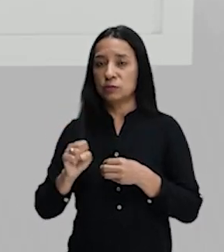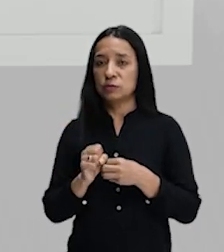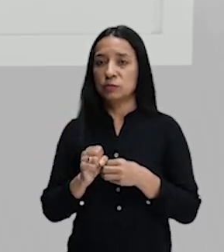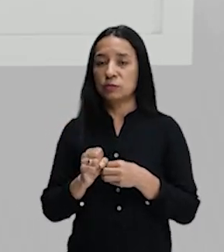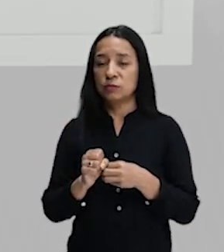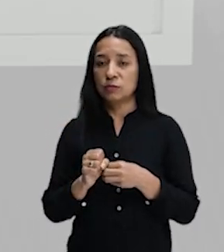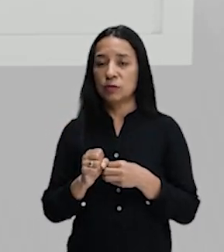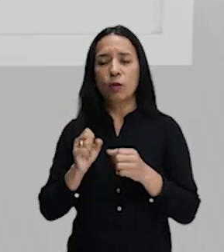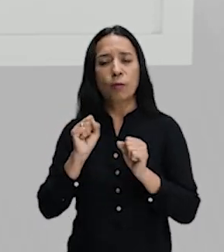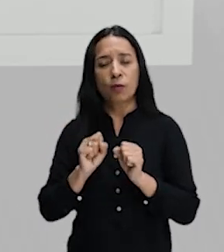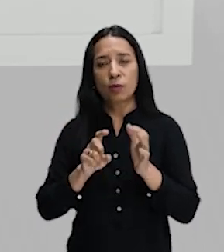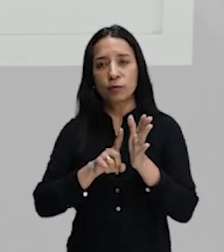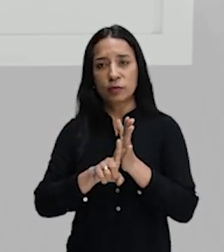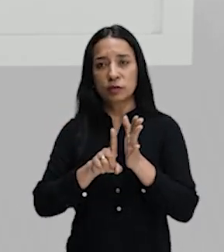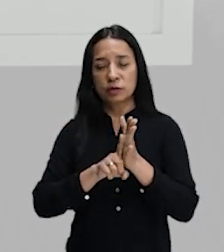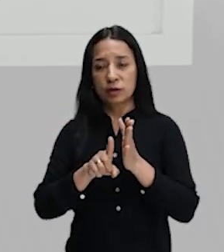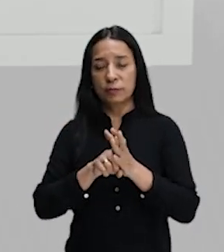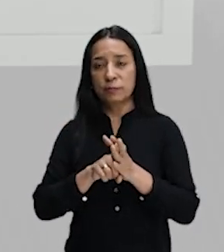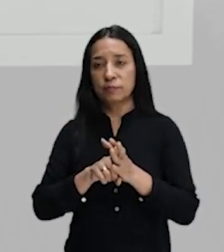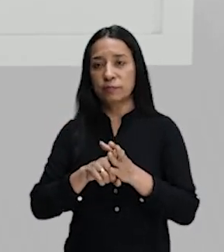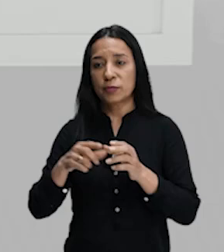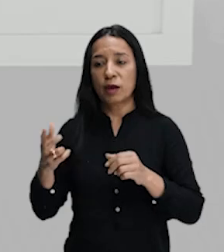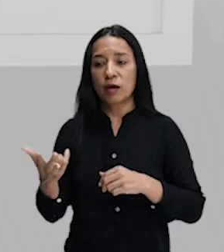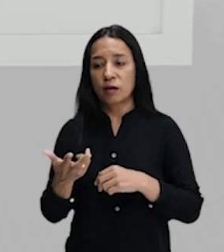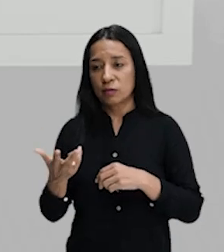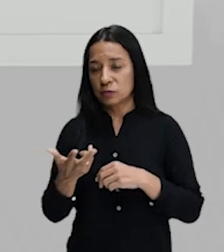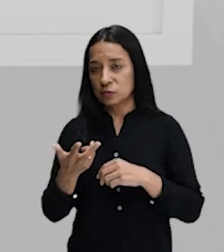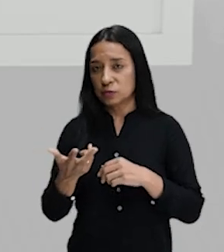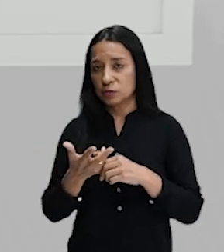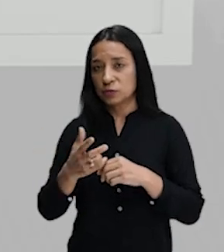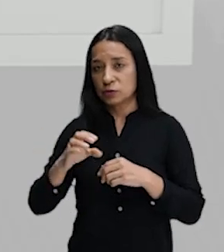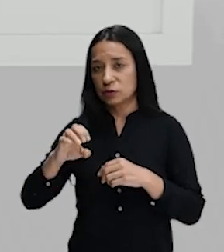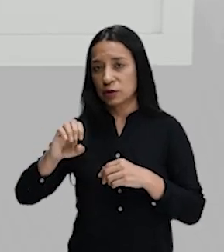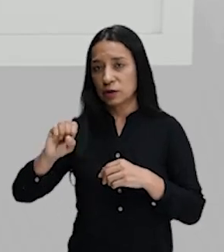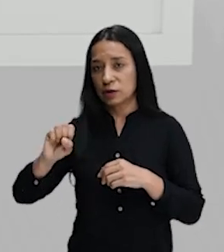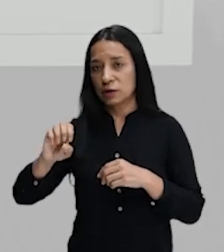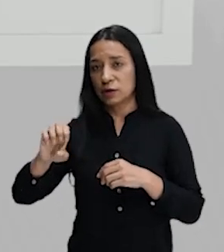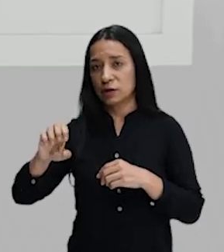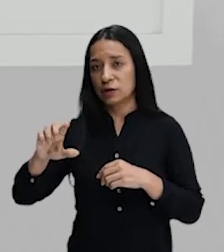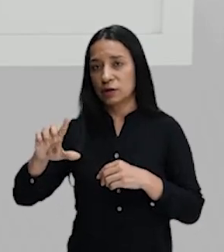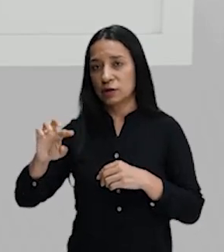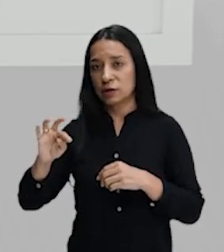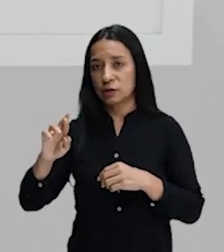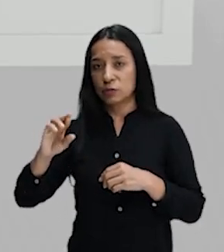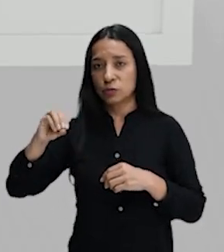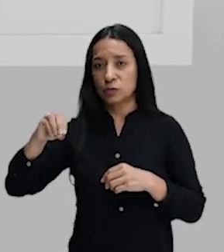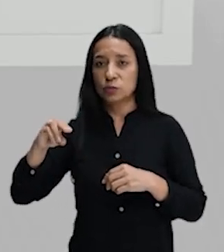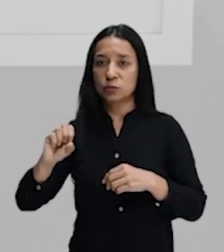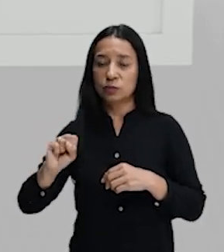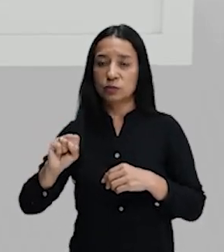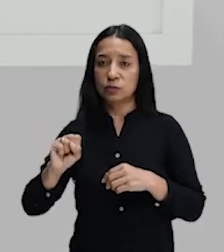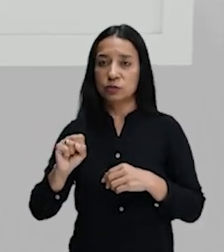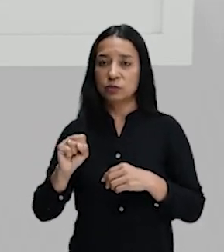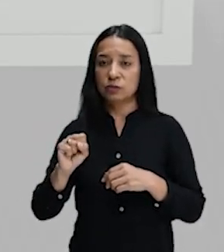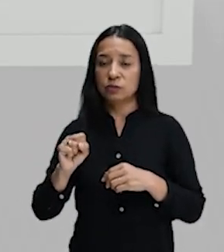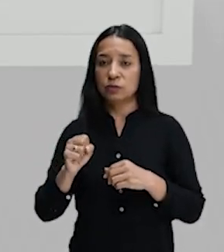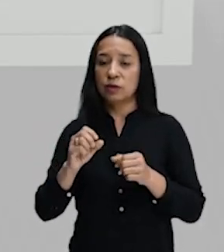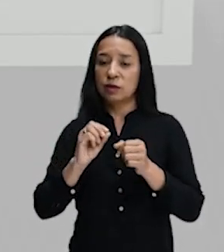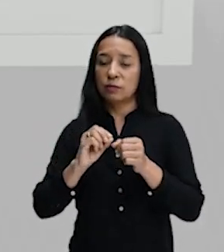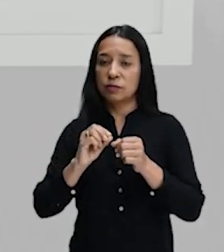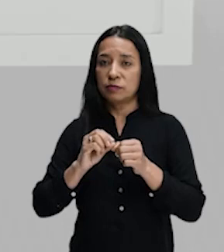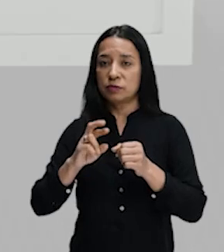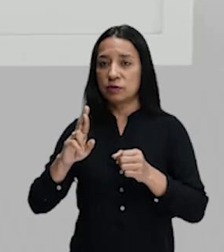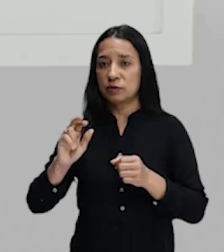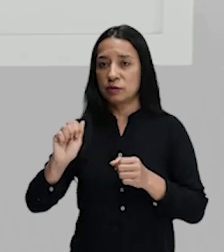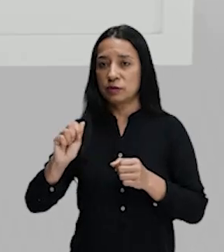É um acelerador de partículas de elétrons. Então ele é utilizado para gerar radiação, né? Para gerar aí